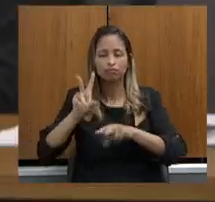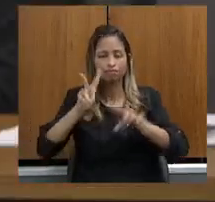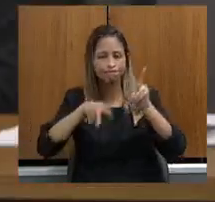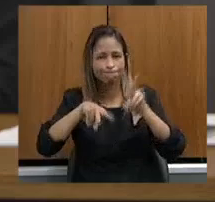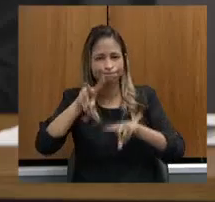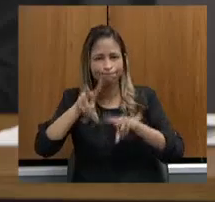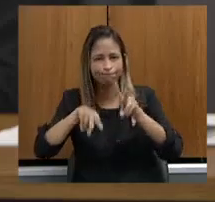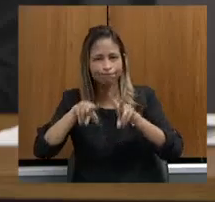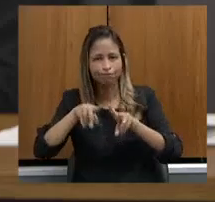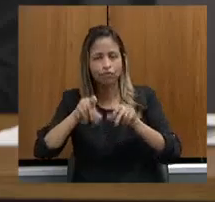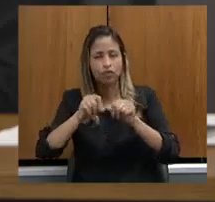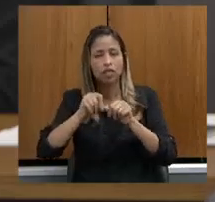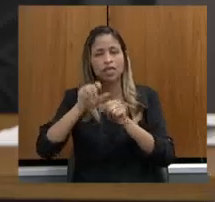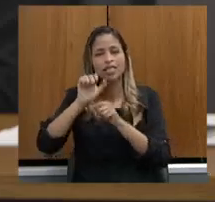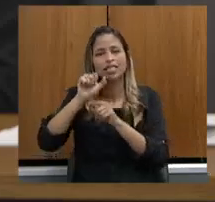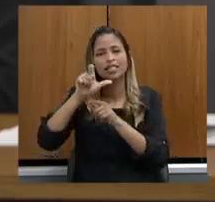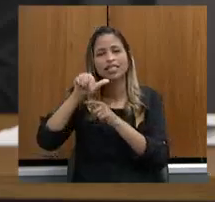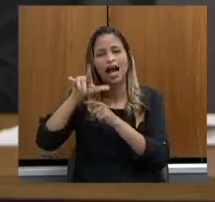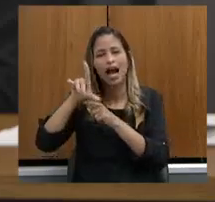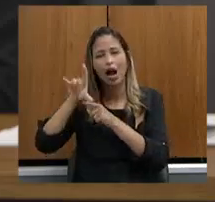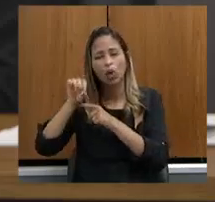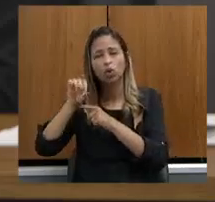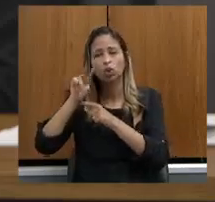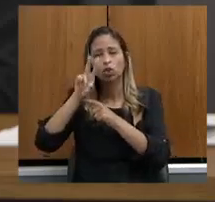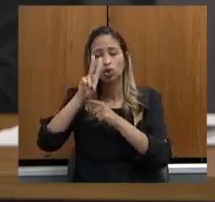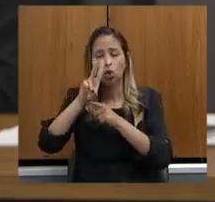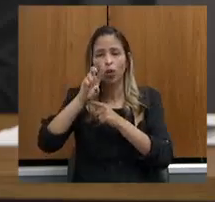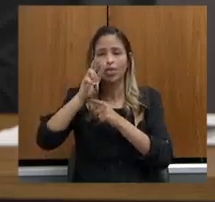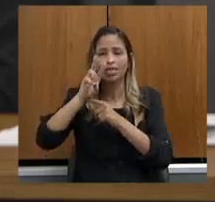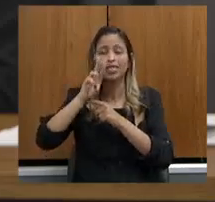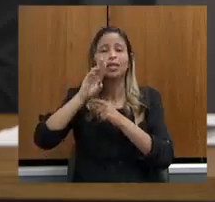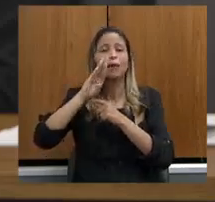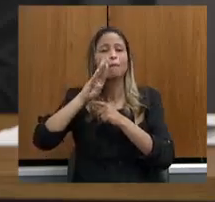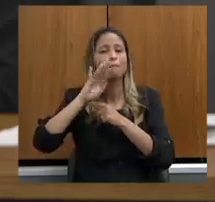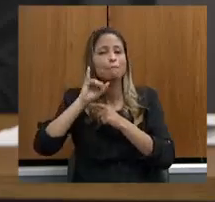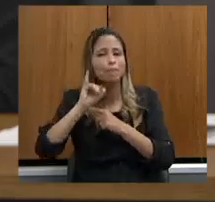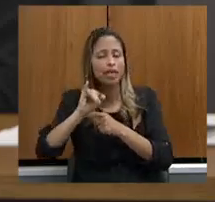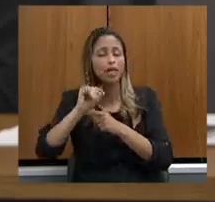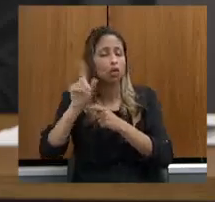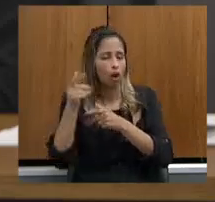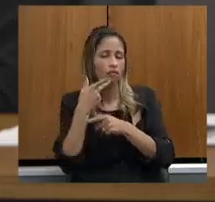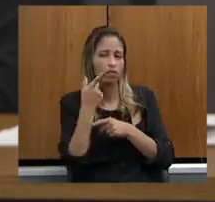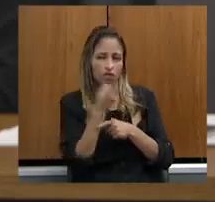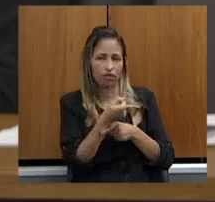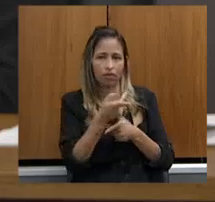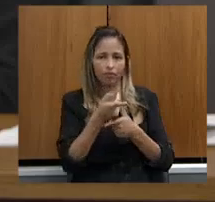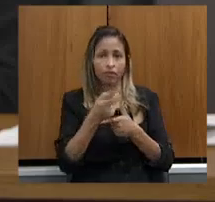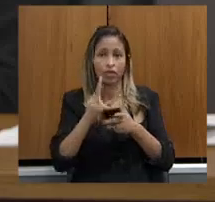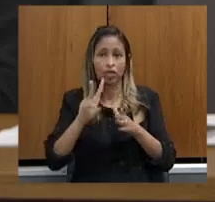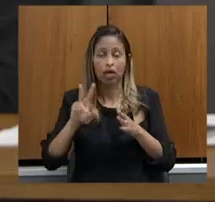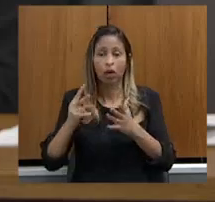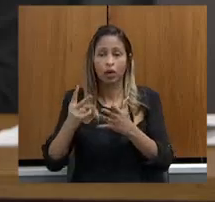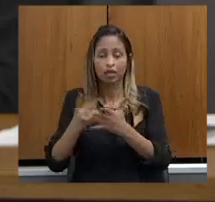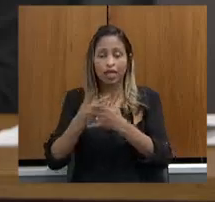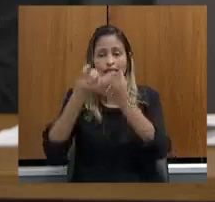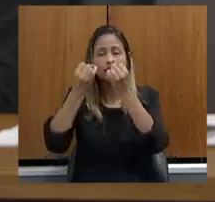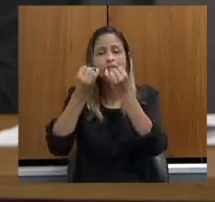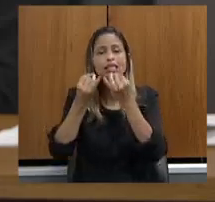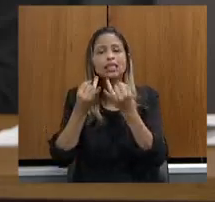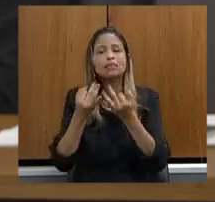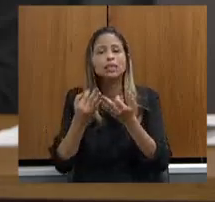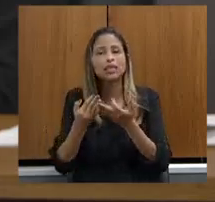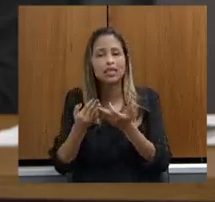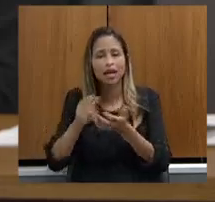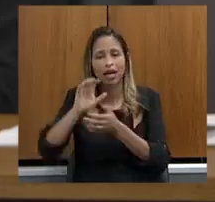de um saldo financeiro do fundeb de 2 Bilhões 540 milhões como senhora bem colocou só que a gente precisa esclarecer que